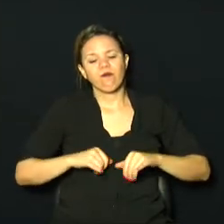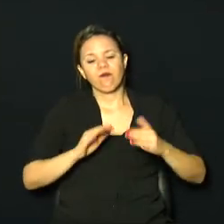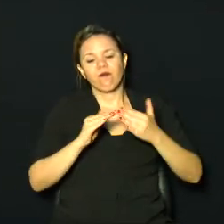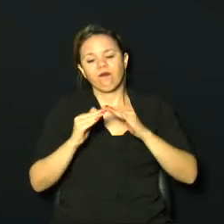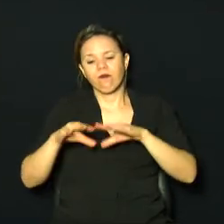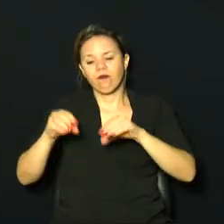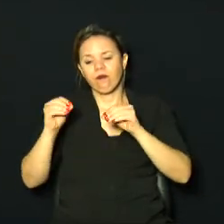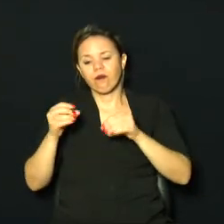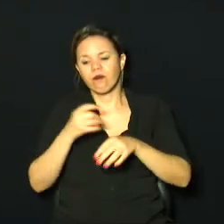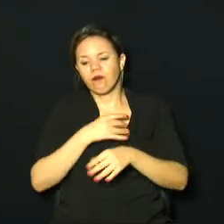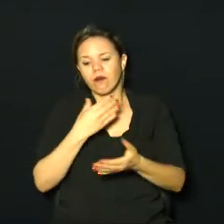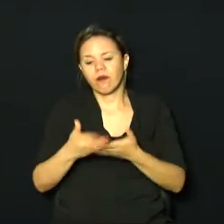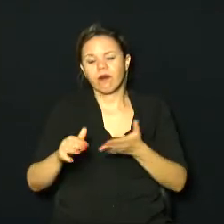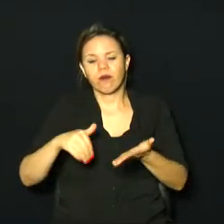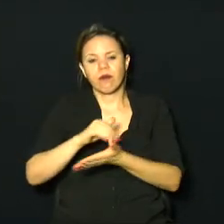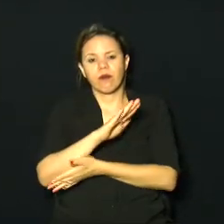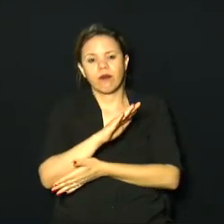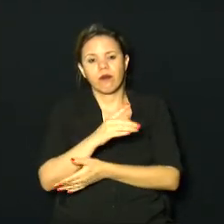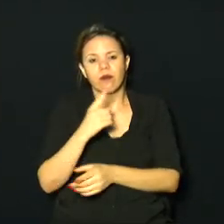uma solução.